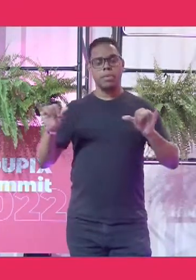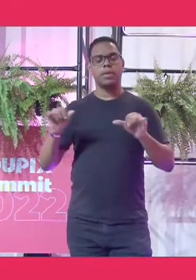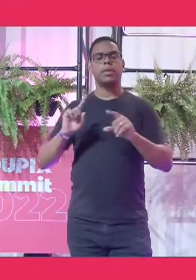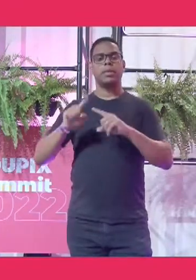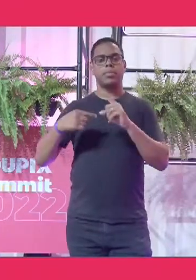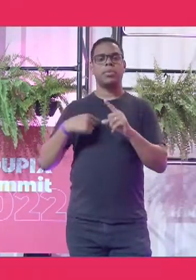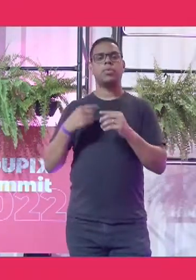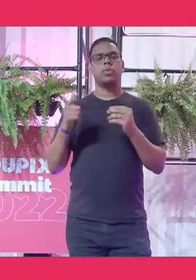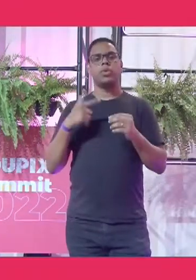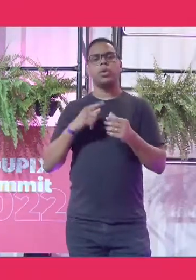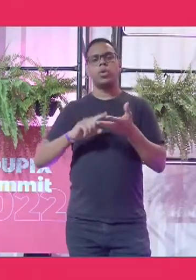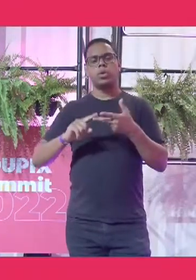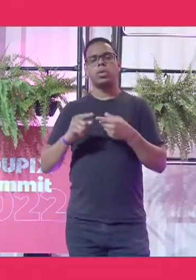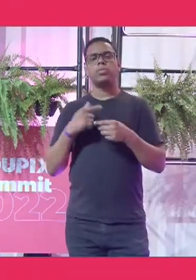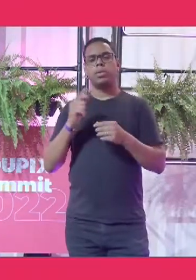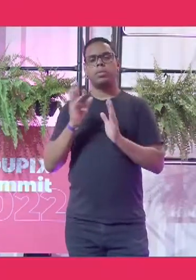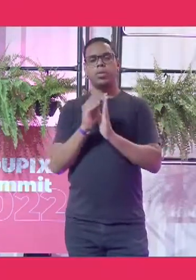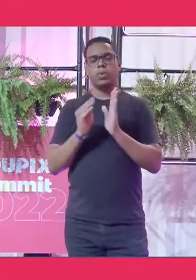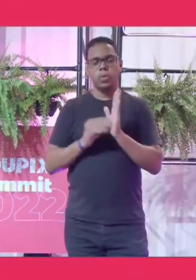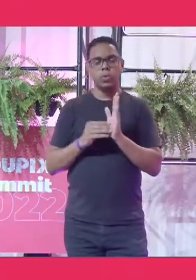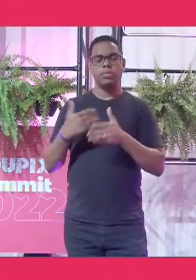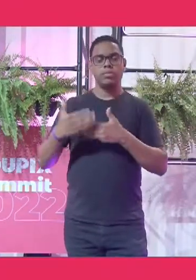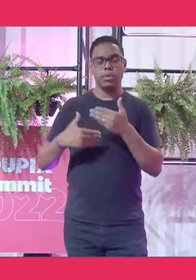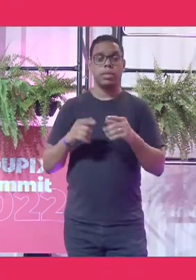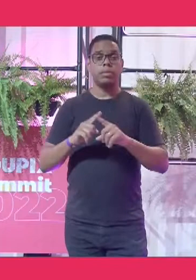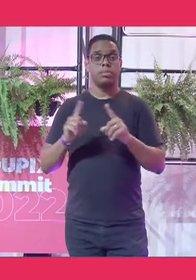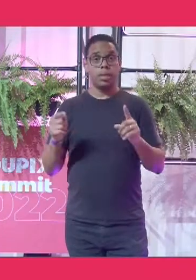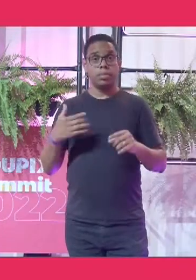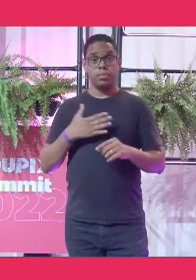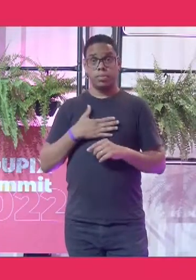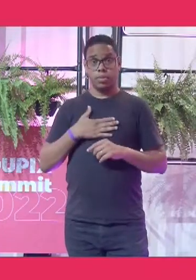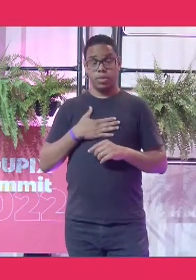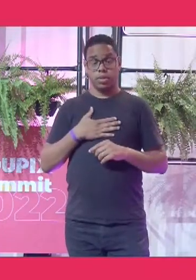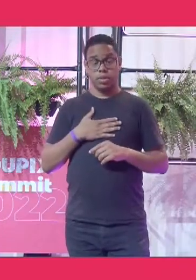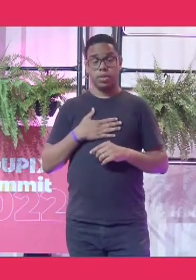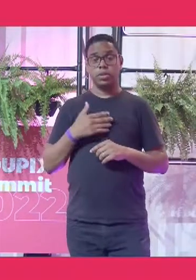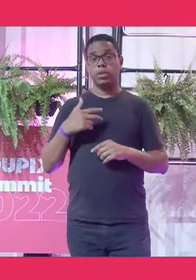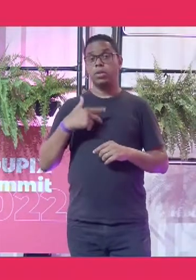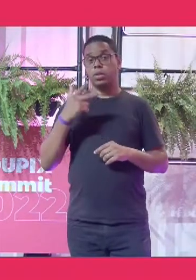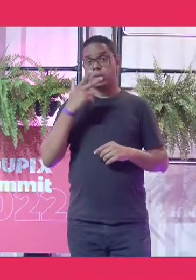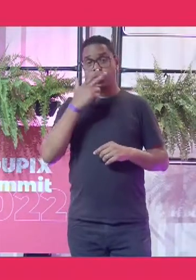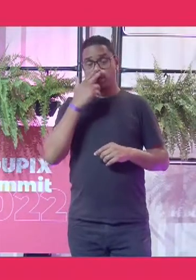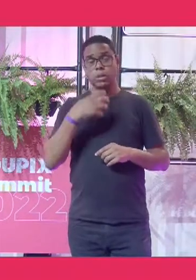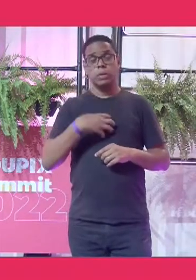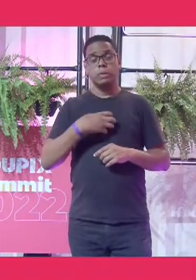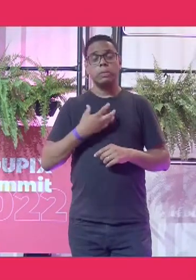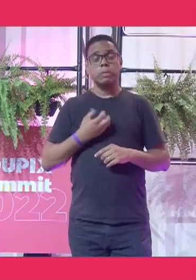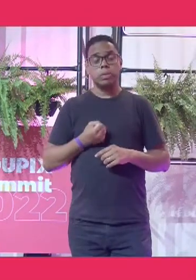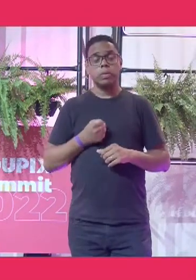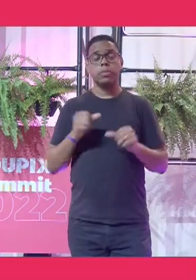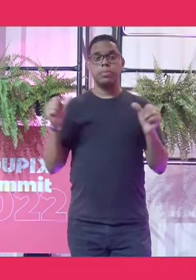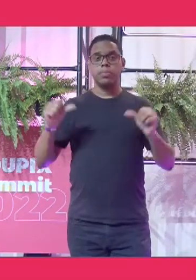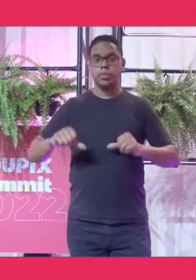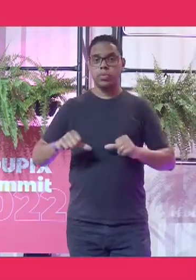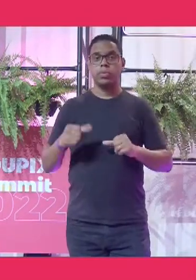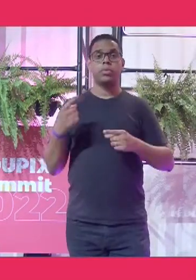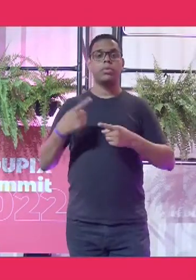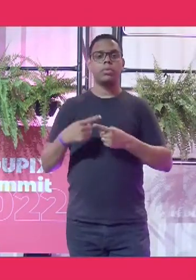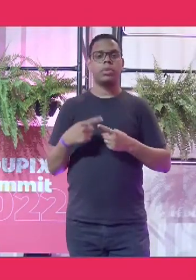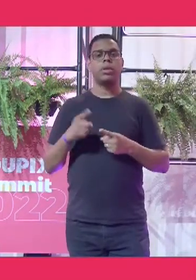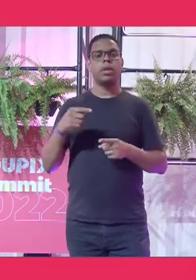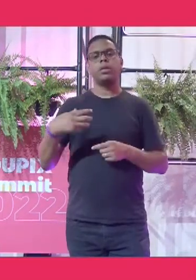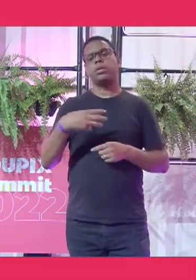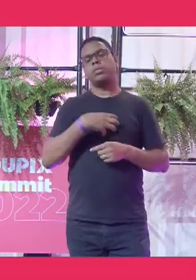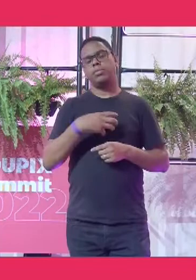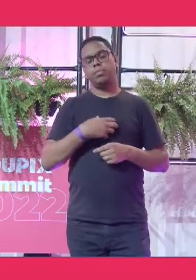depois eu posso colocar muita energia num conteúdo orgânico, mas, para mim, eu acho que a frustração ela vem muito de sentir